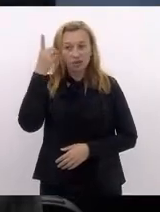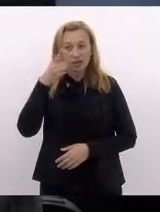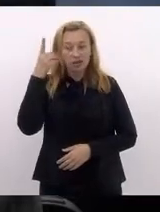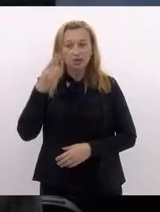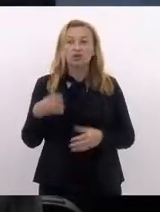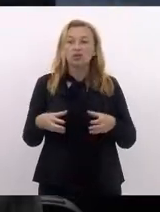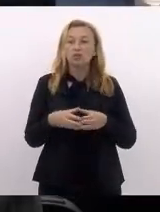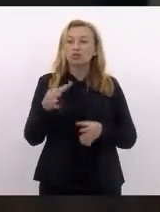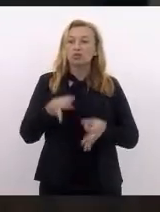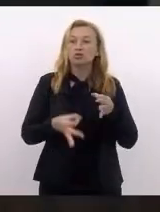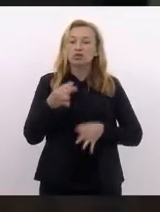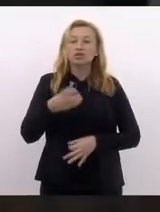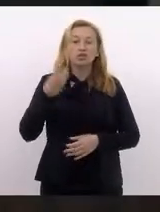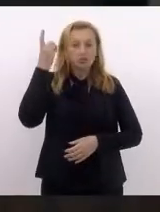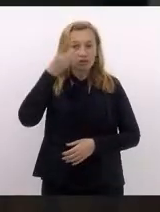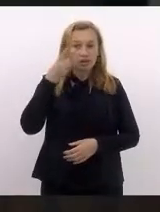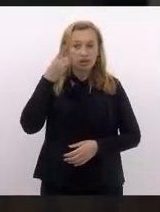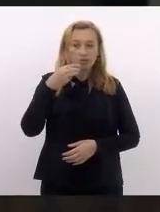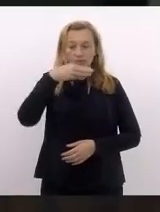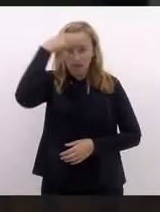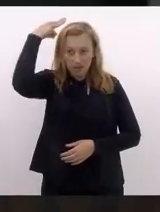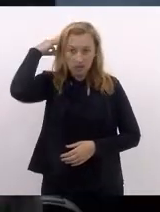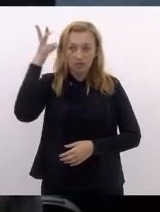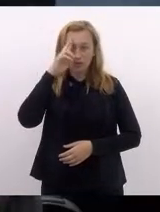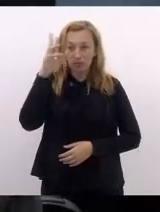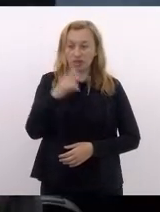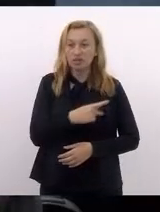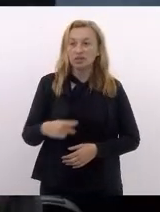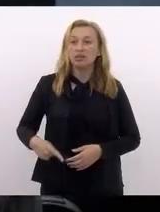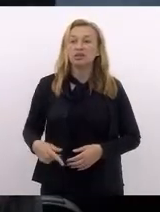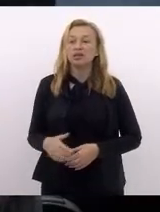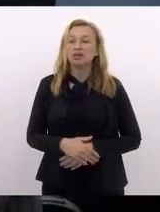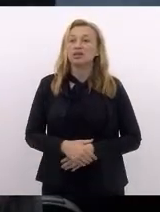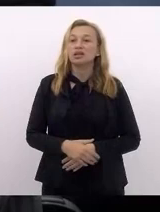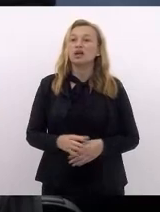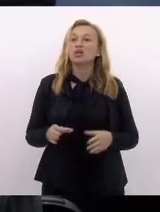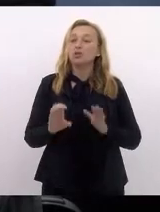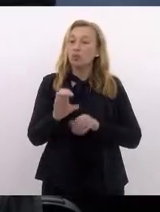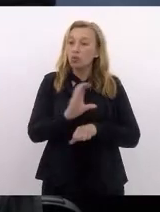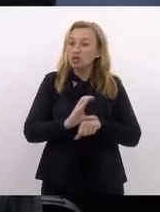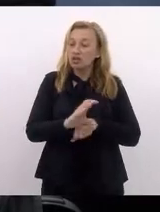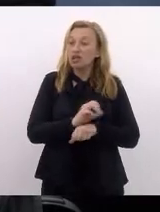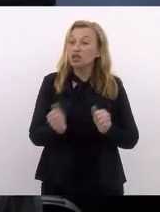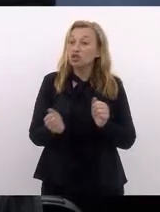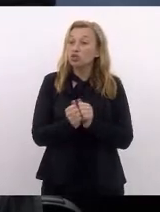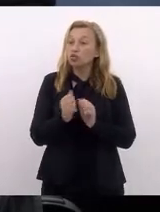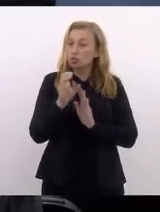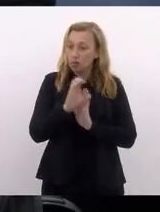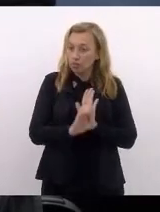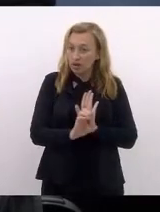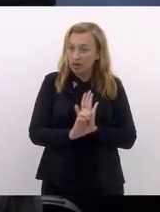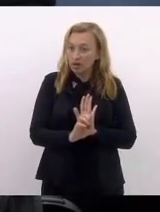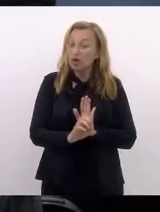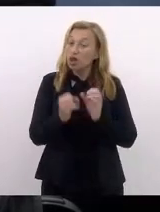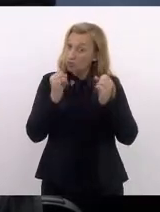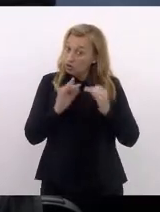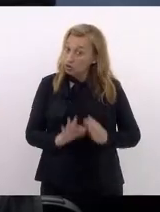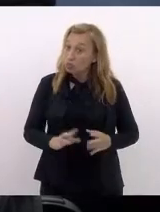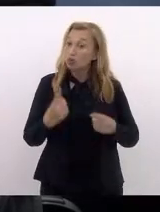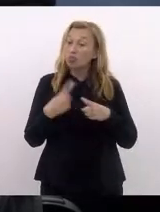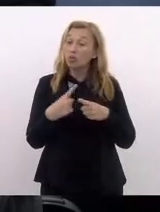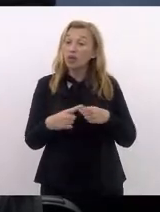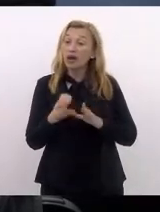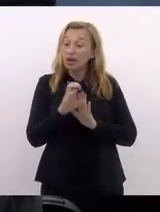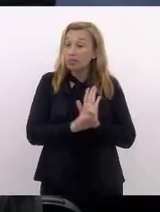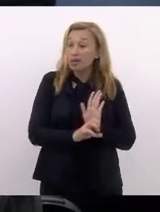começou a começar hoje Deputado Márcio seu presente não aparecer pela condicionalidade com emenda explico